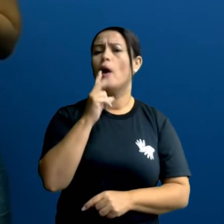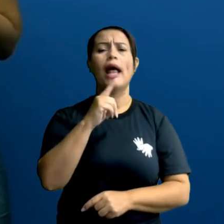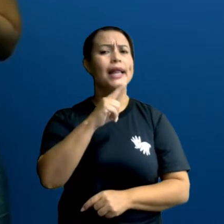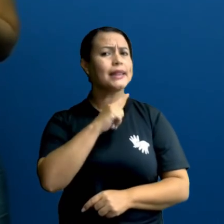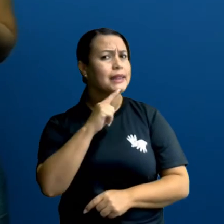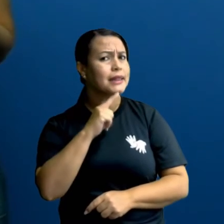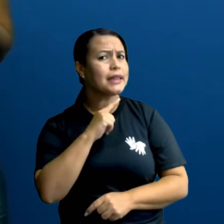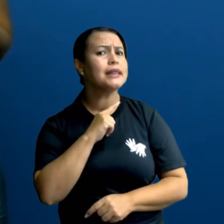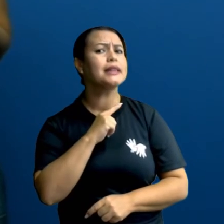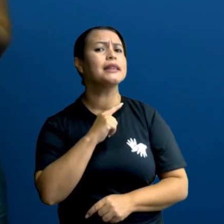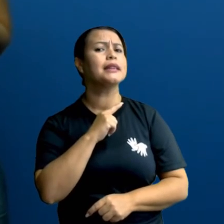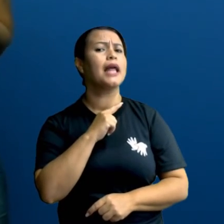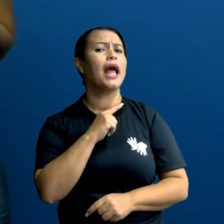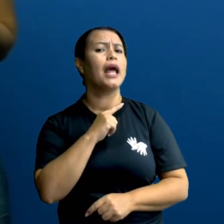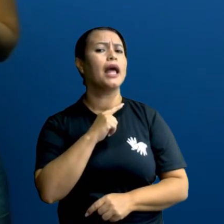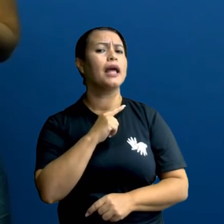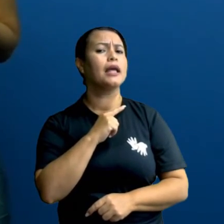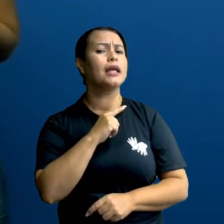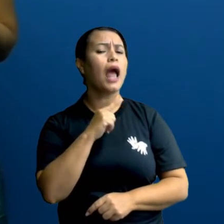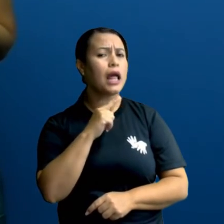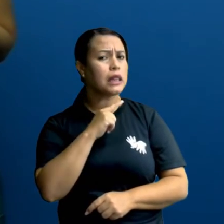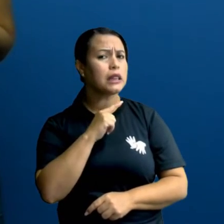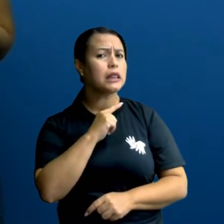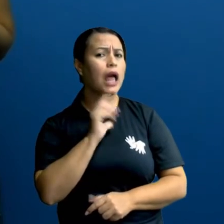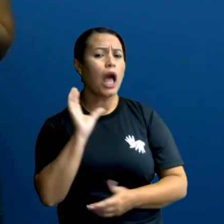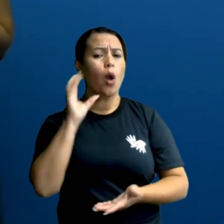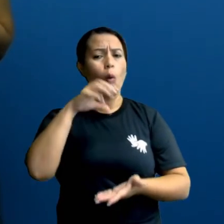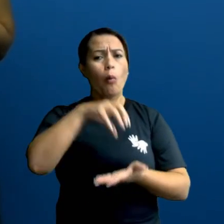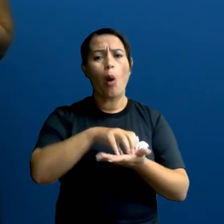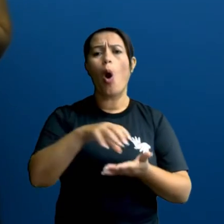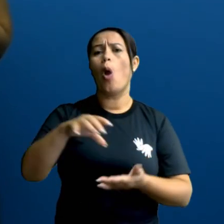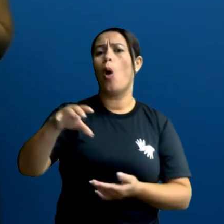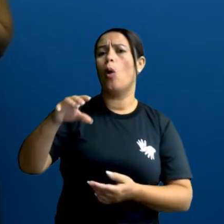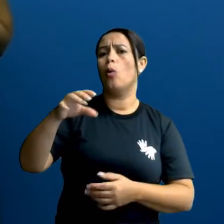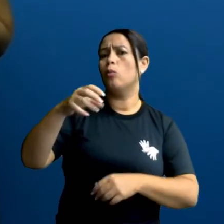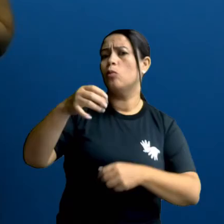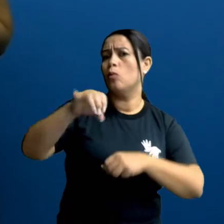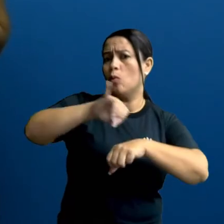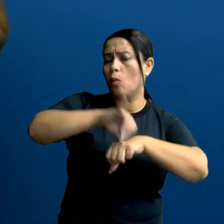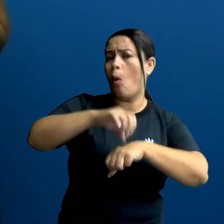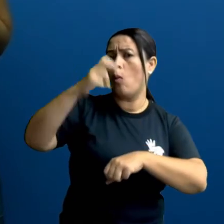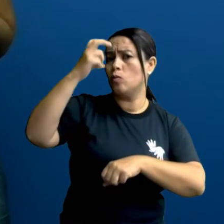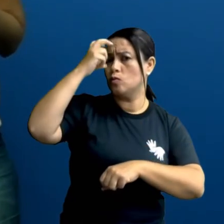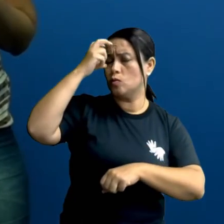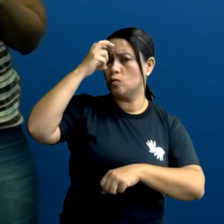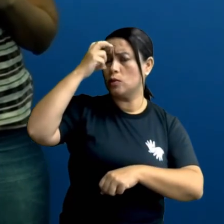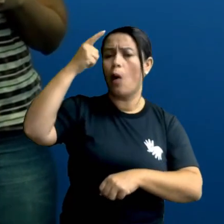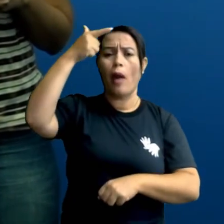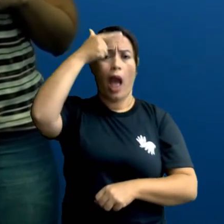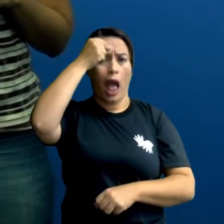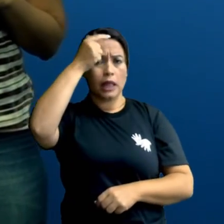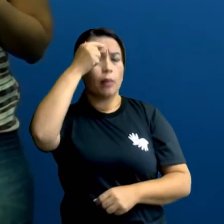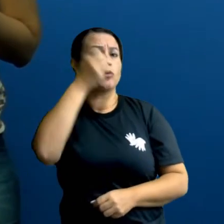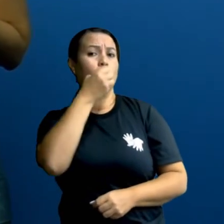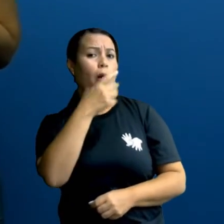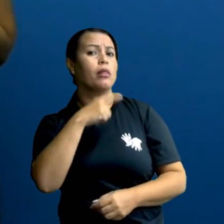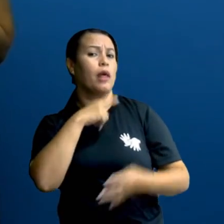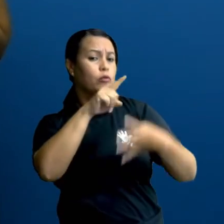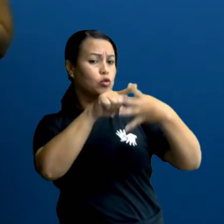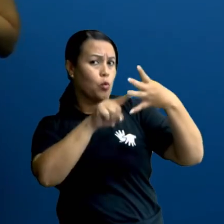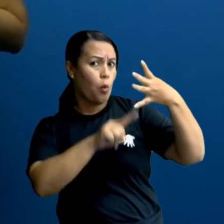tem um polo cultural, né, um polo acadêmico muito bom, né, e nós contamos com 4